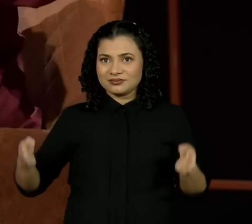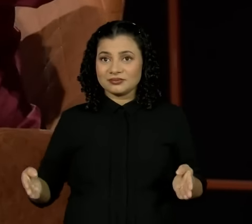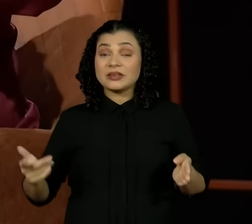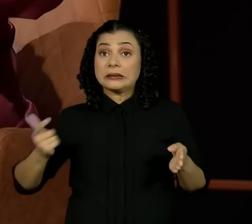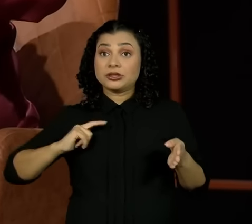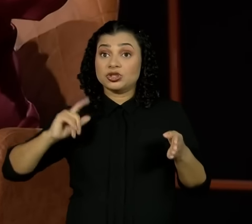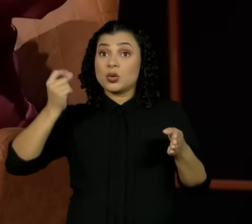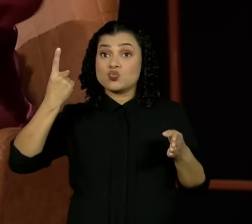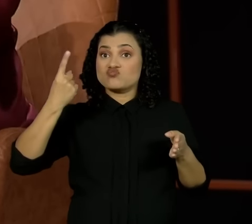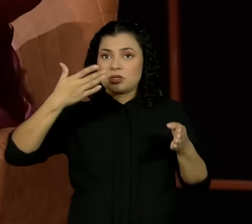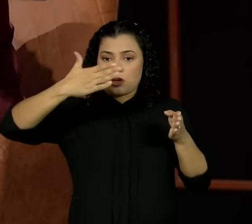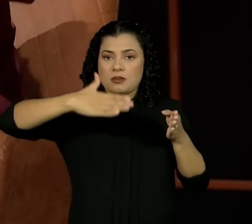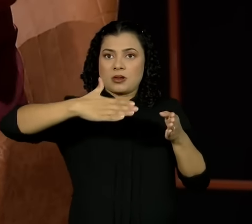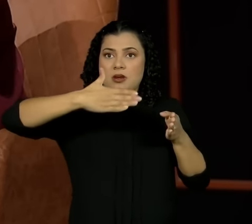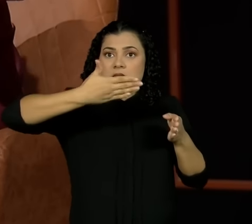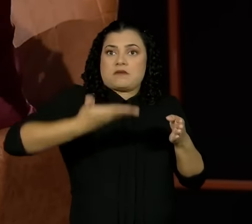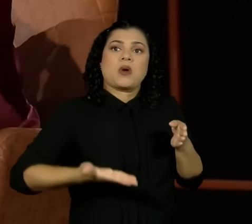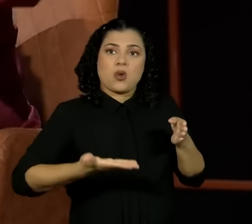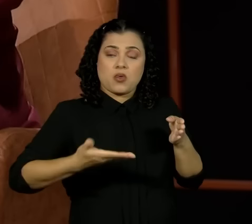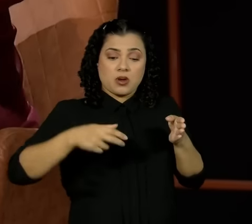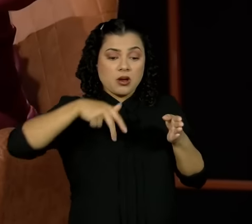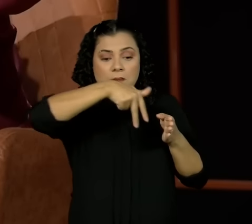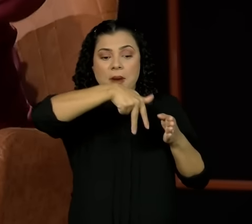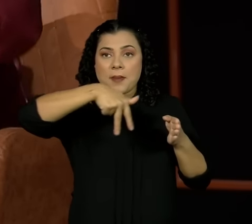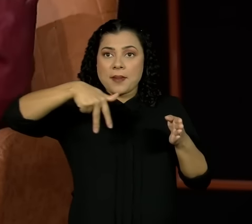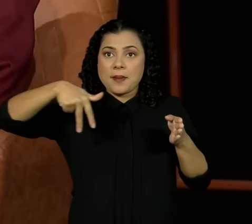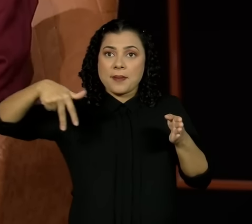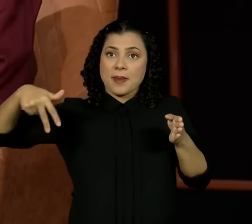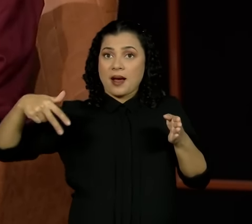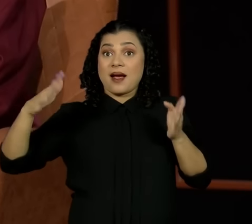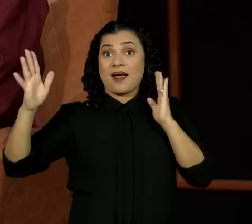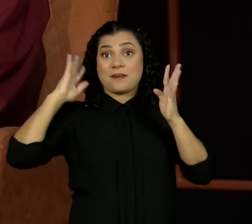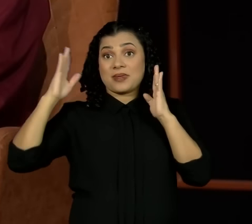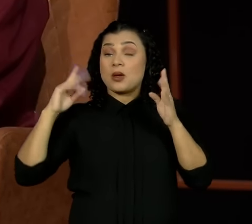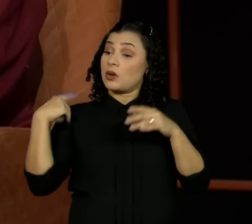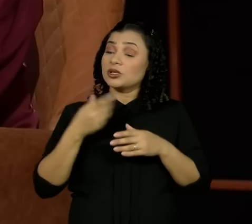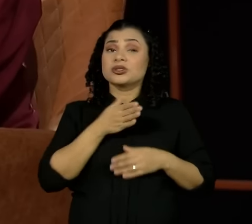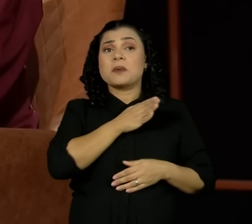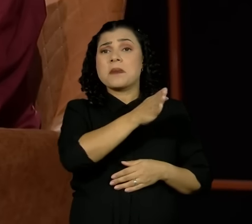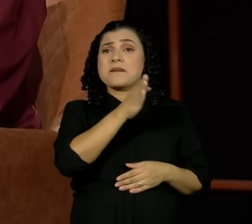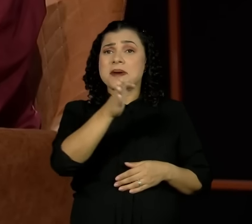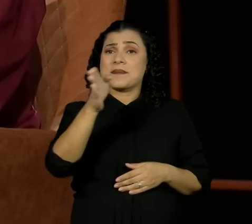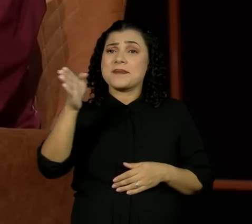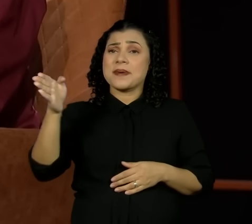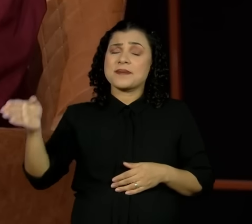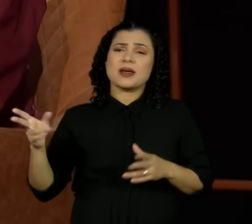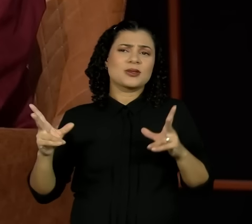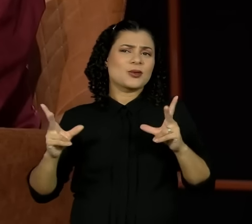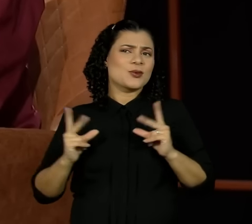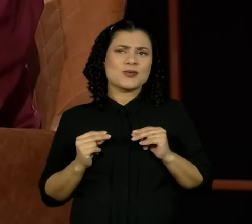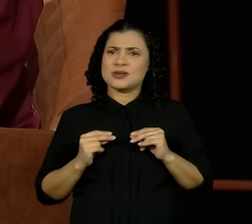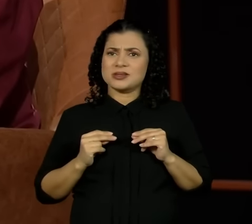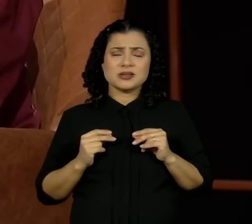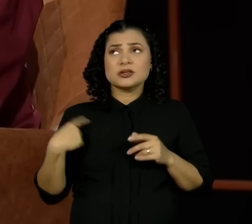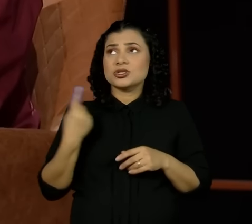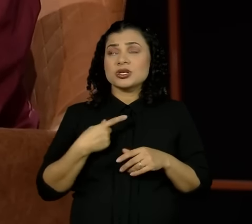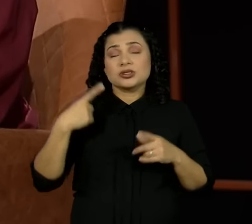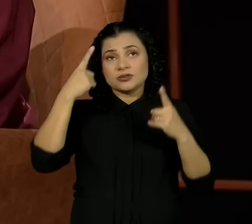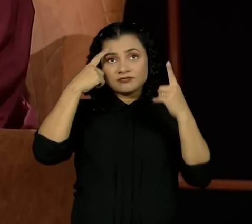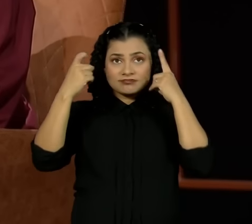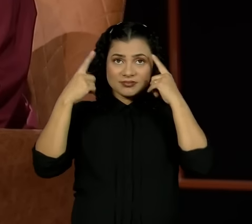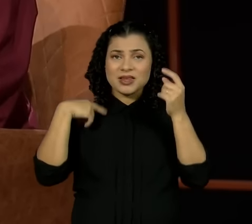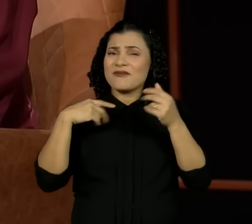lado aqui e fazia um palco aqui dentro, entendeu? E a gente ia levando Suassuna, levamos